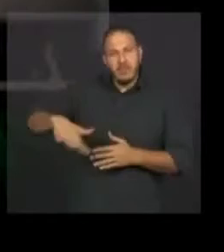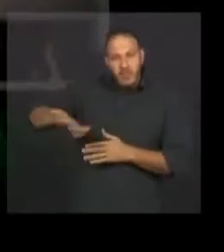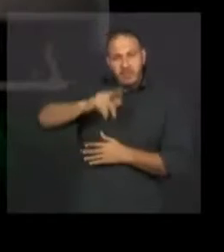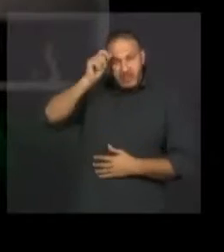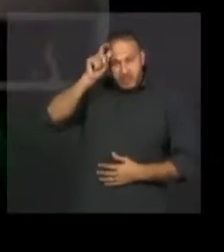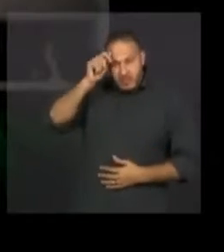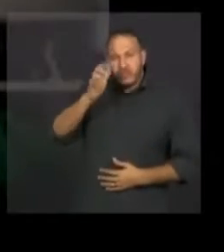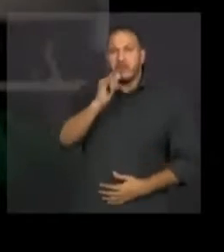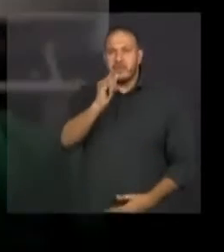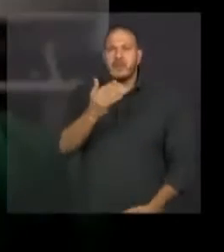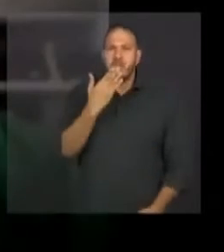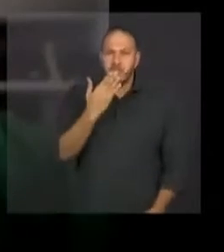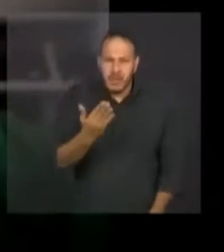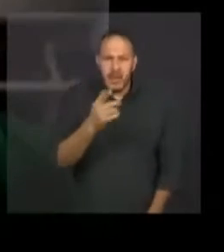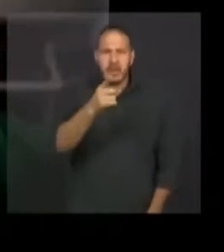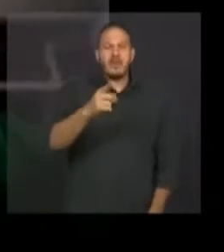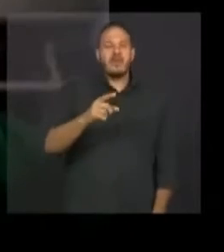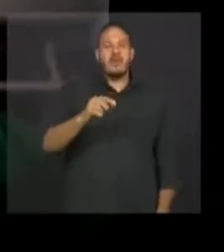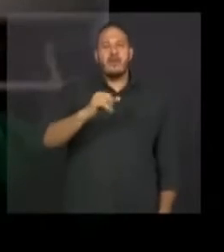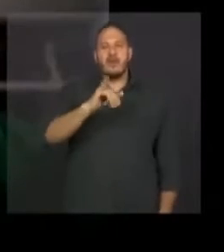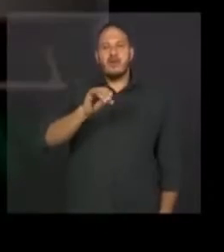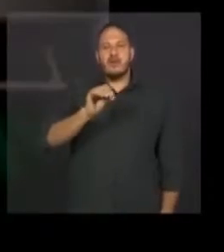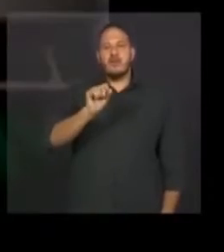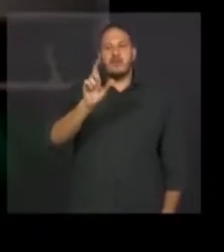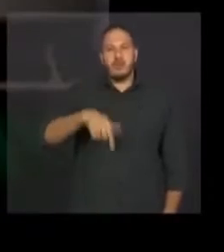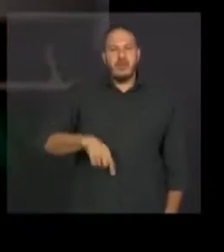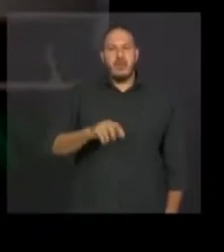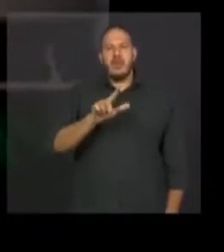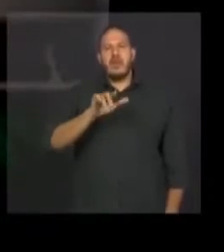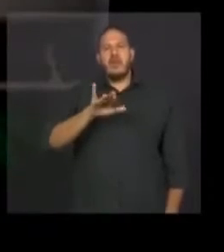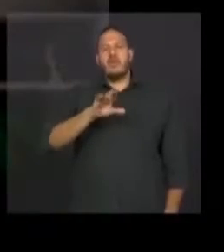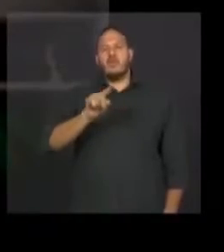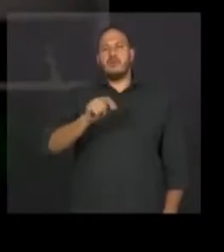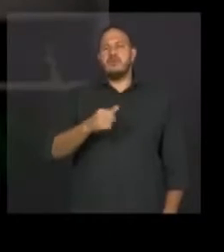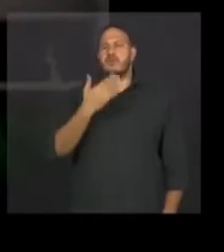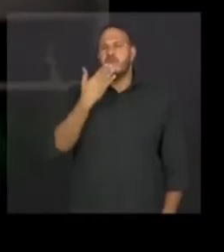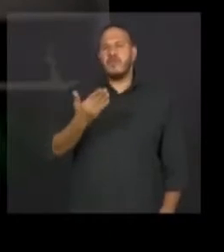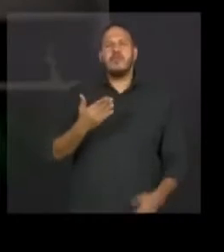eu peço ao José Luiz, então, que apresente aqui